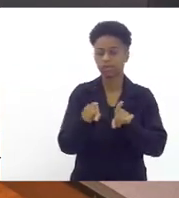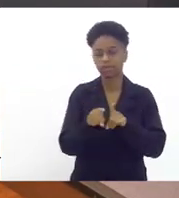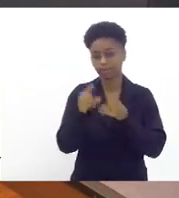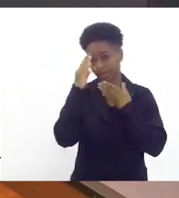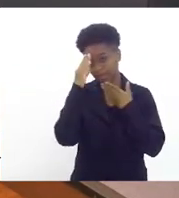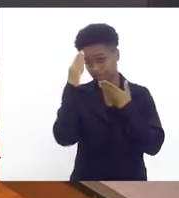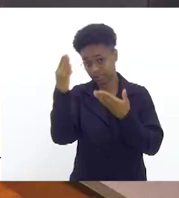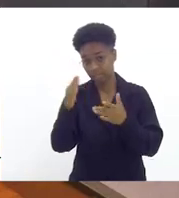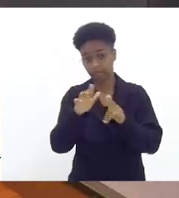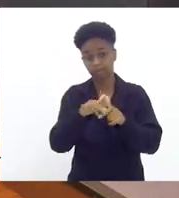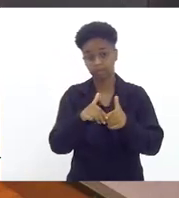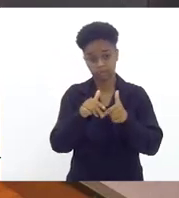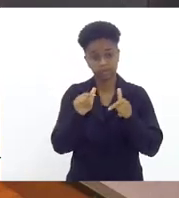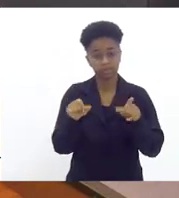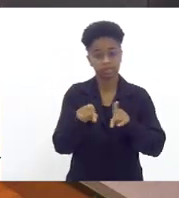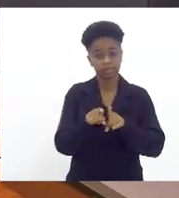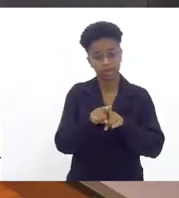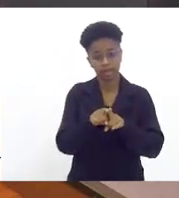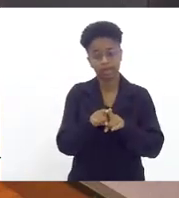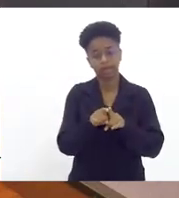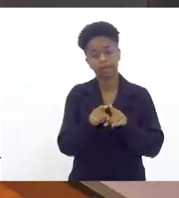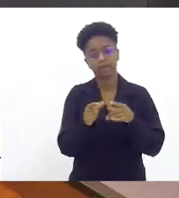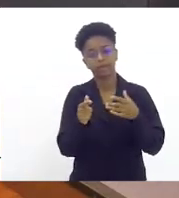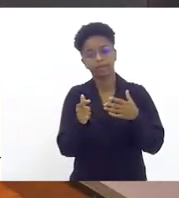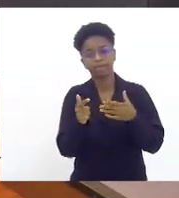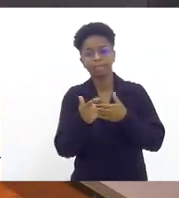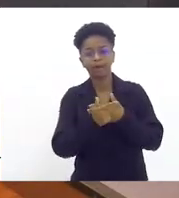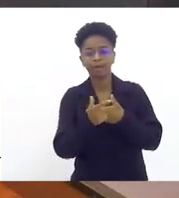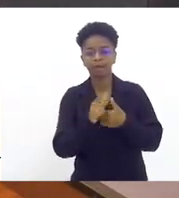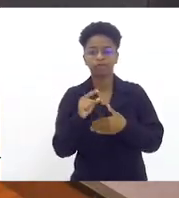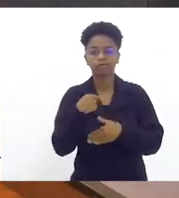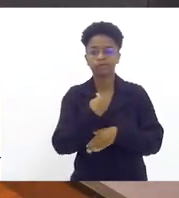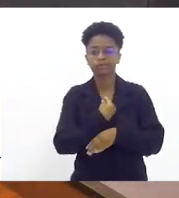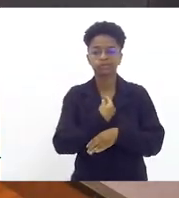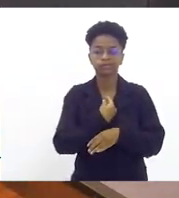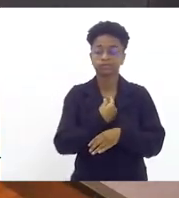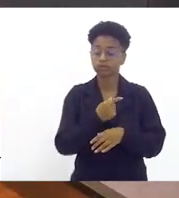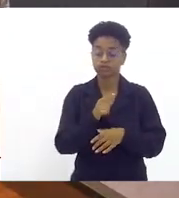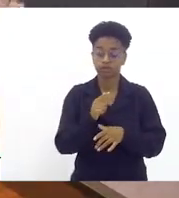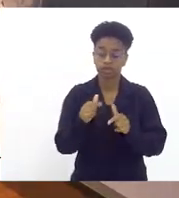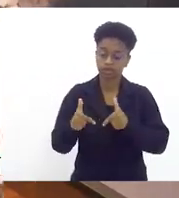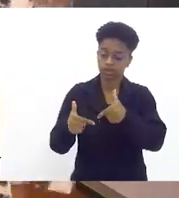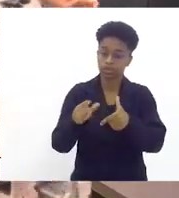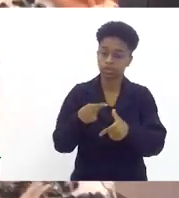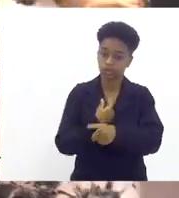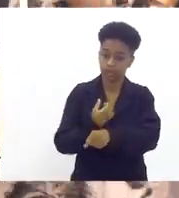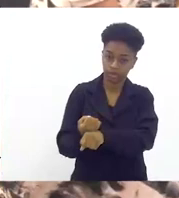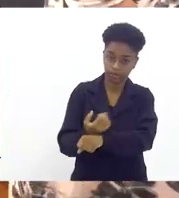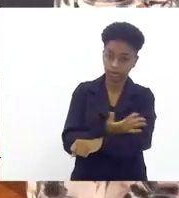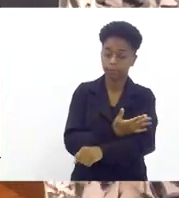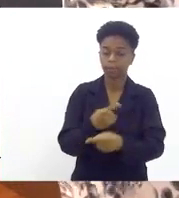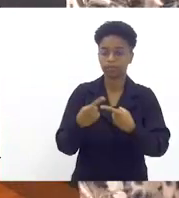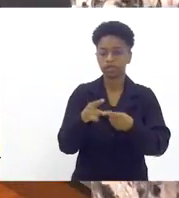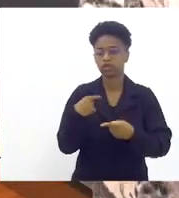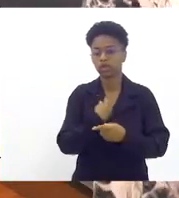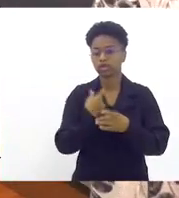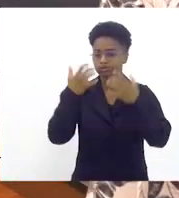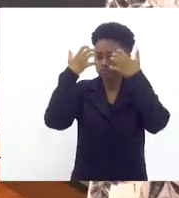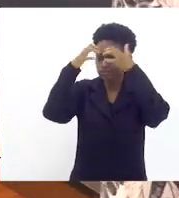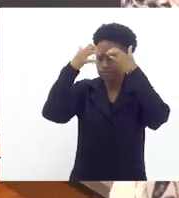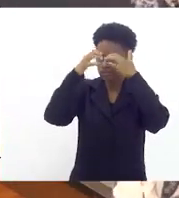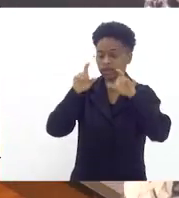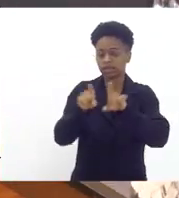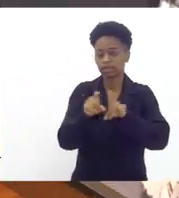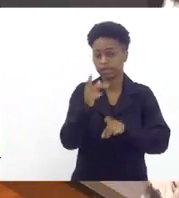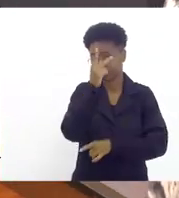ter desempenhado também um papel que levou a gente a se emocionar e a refletir, nós que vivemos isso, e também pessoas que não